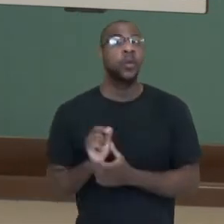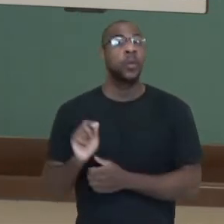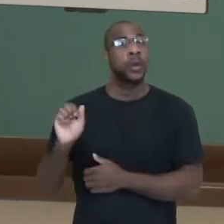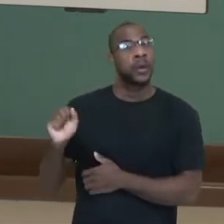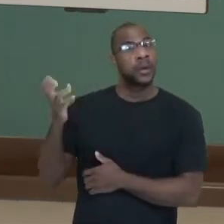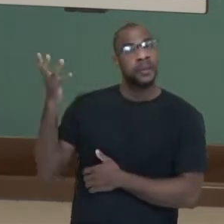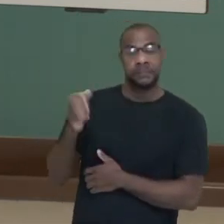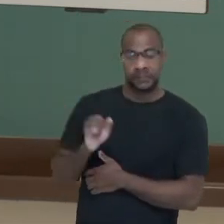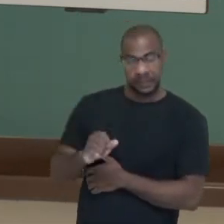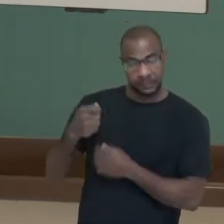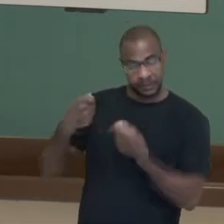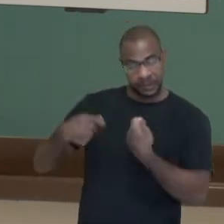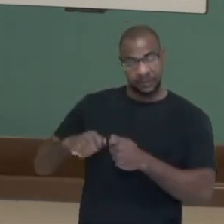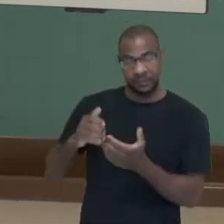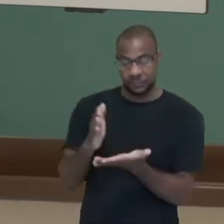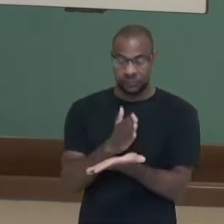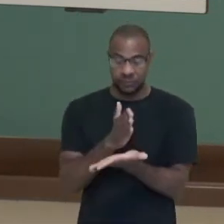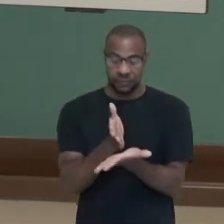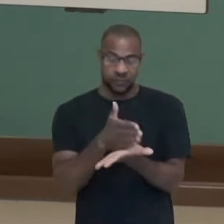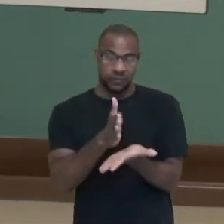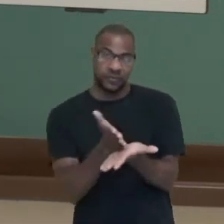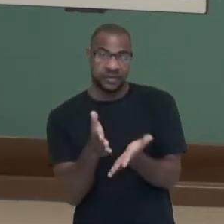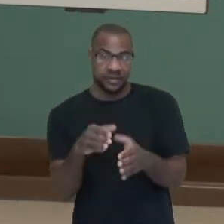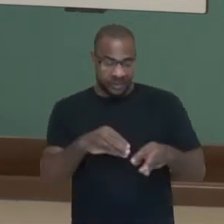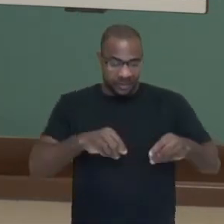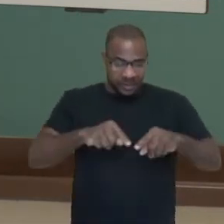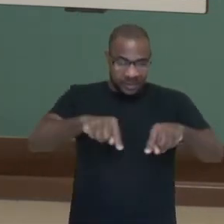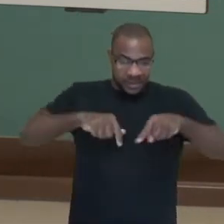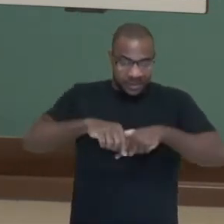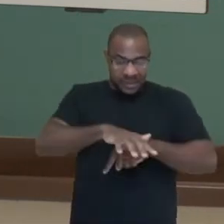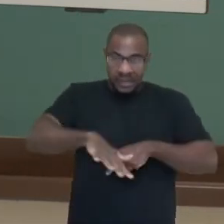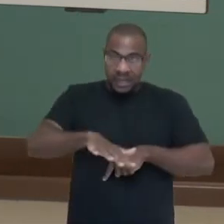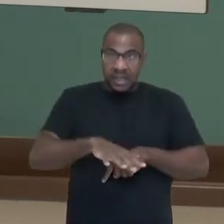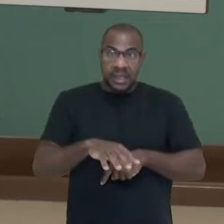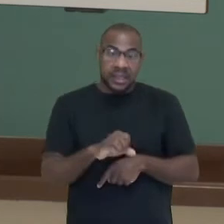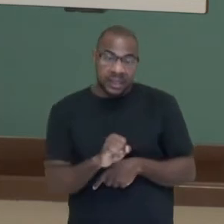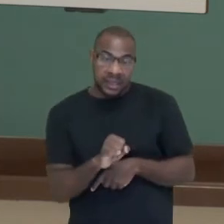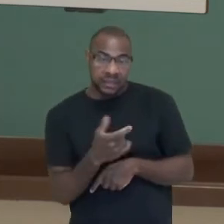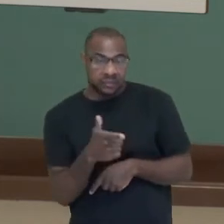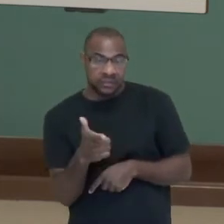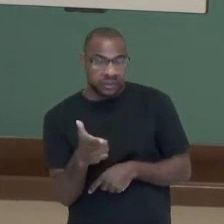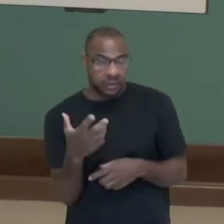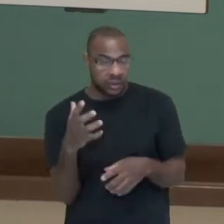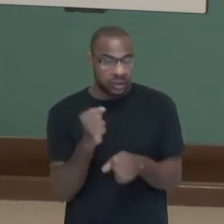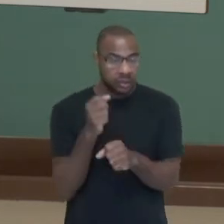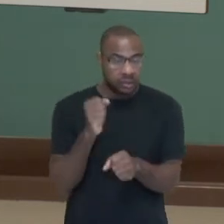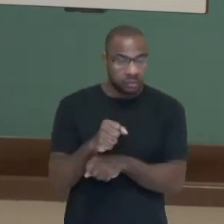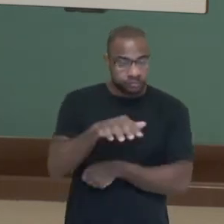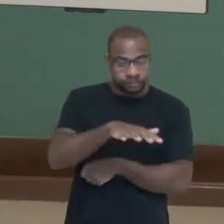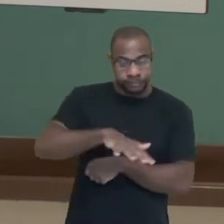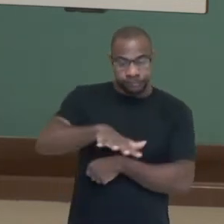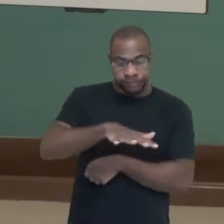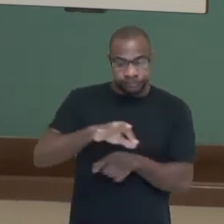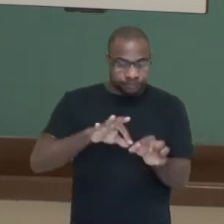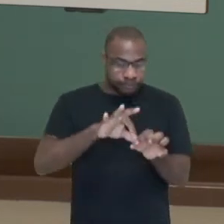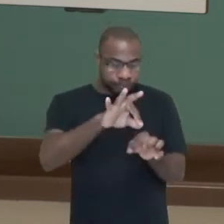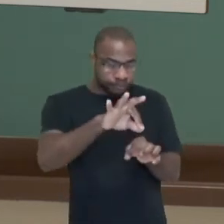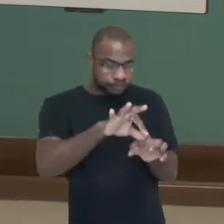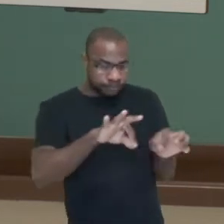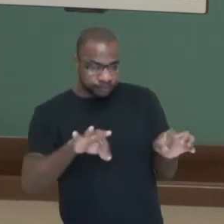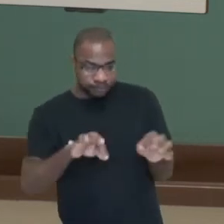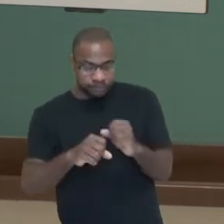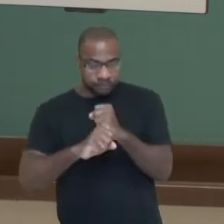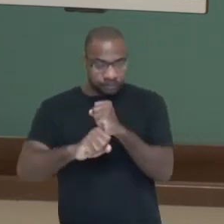alguém precisava dividir terras, se eles não tinham noção de cálculo de área, de tamanho, como é que eles iam